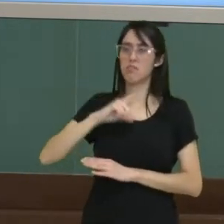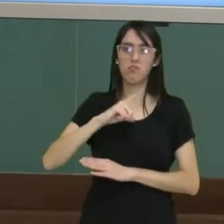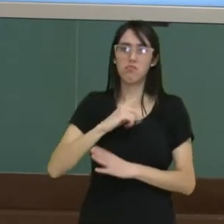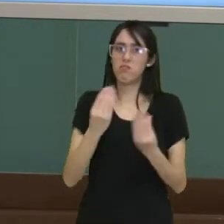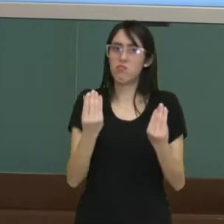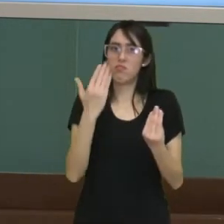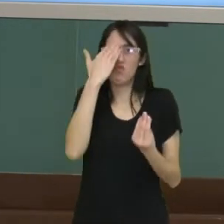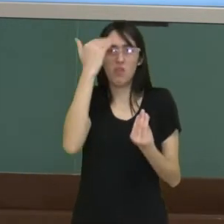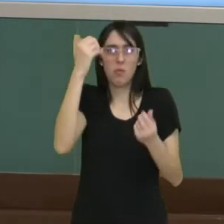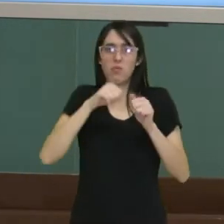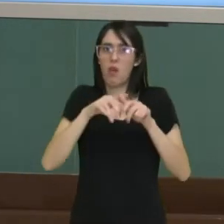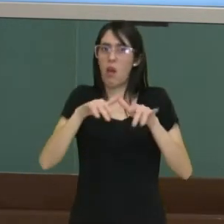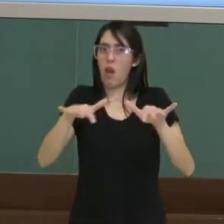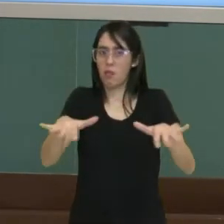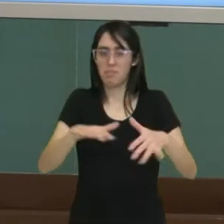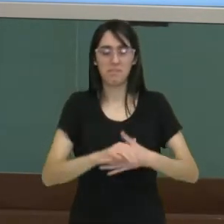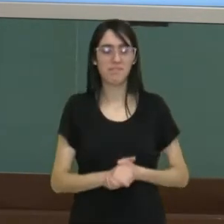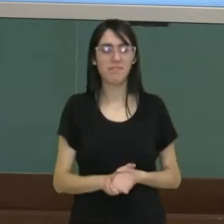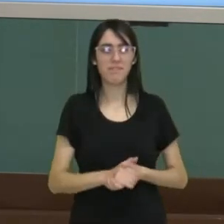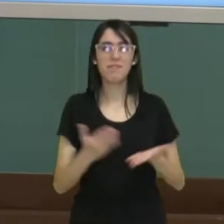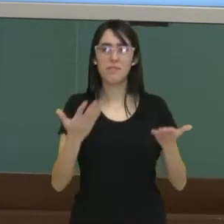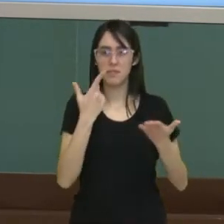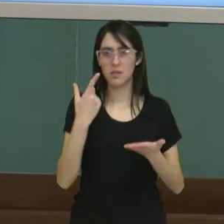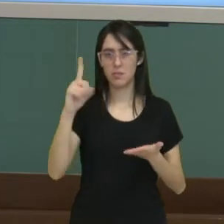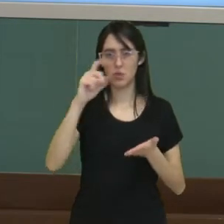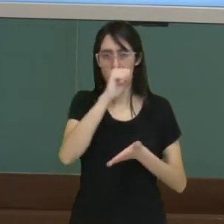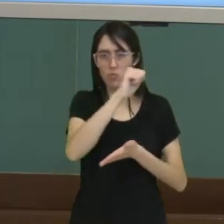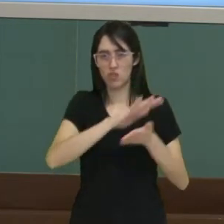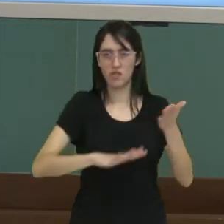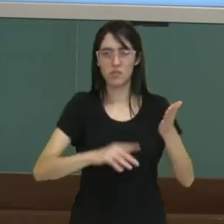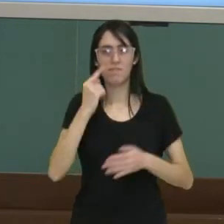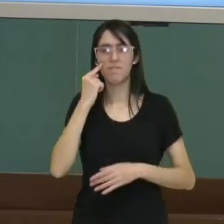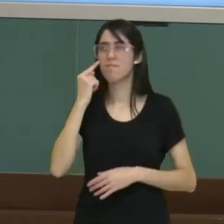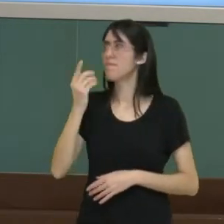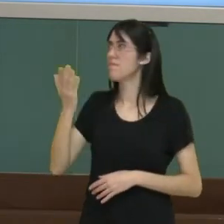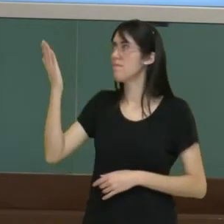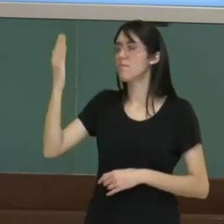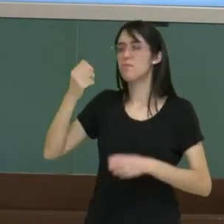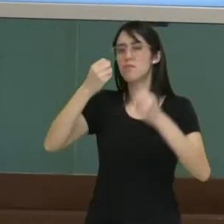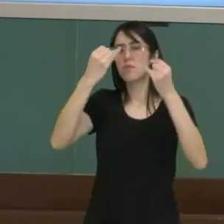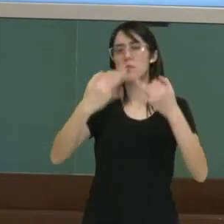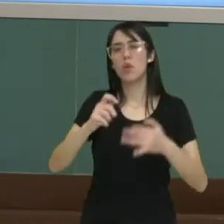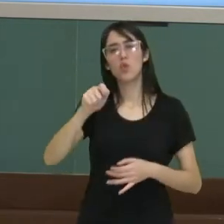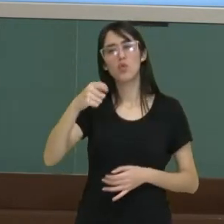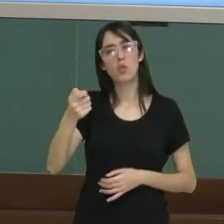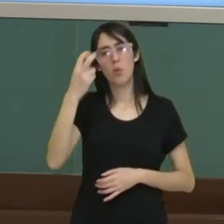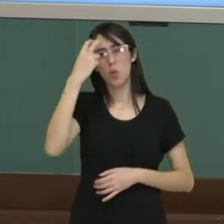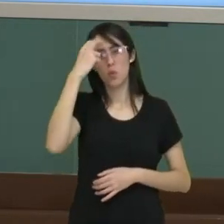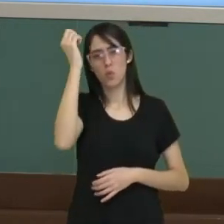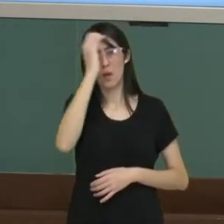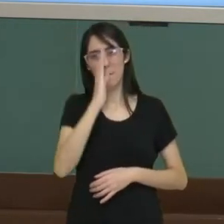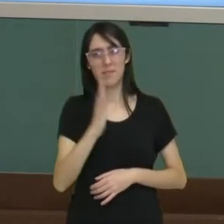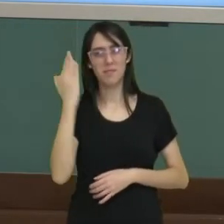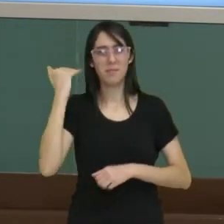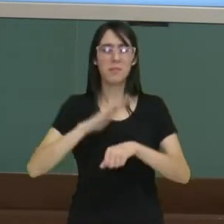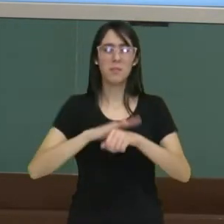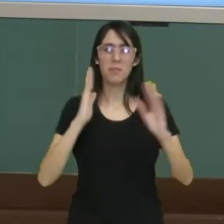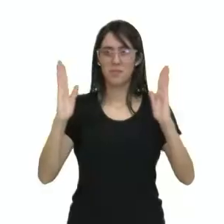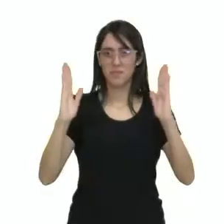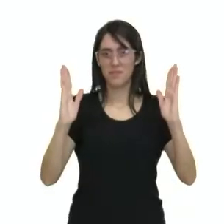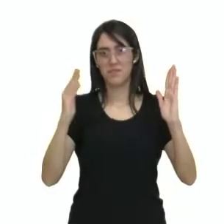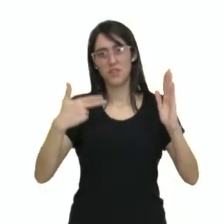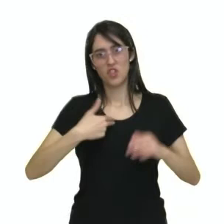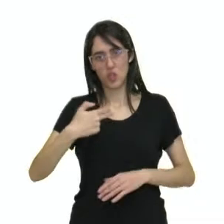programa, certo? Vamos para mais uma atividade, pessoal, para a gente entender essa cultura popular brasileira na época de Getúlio?